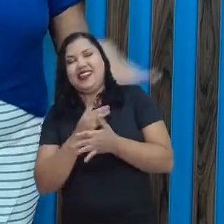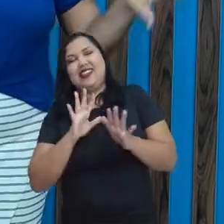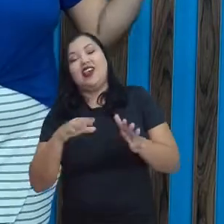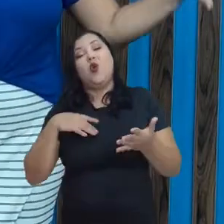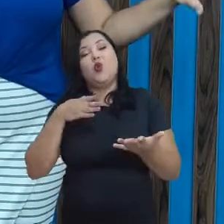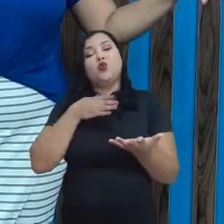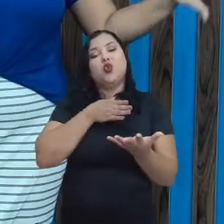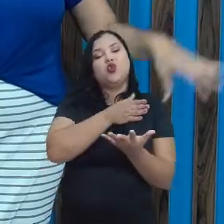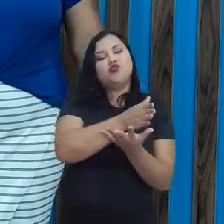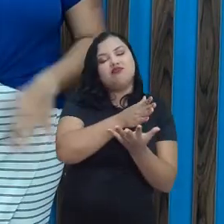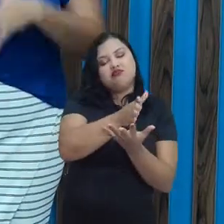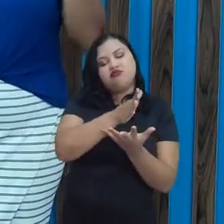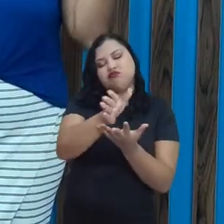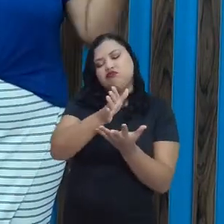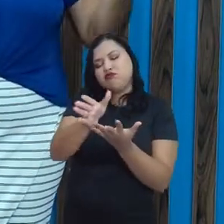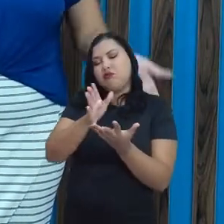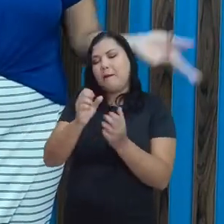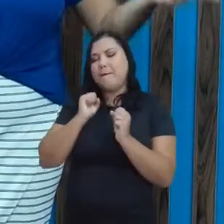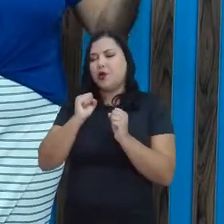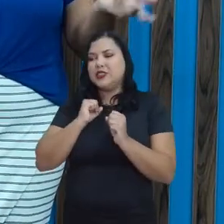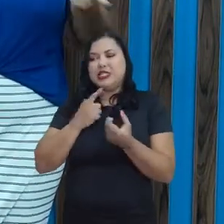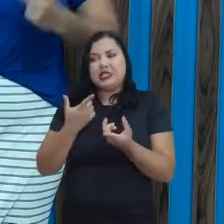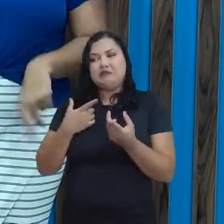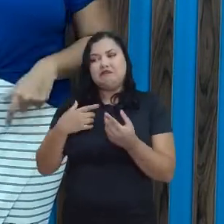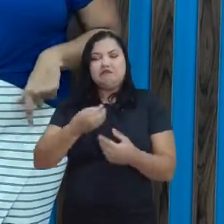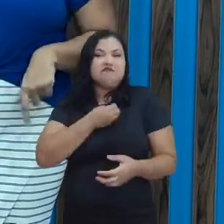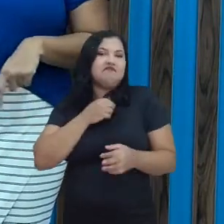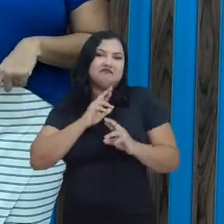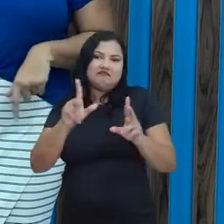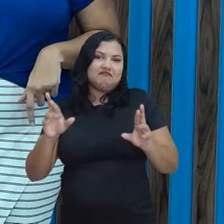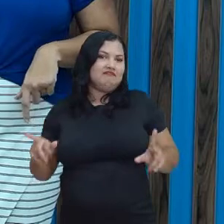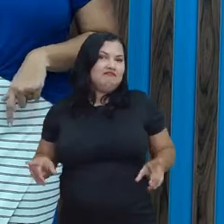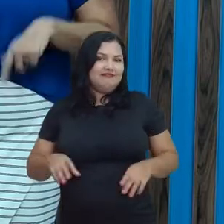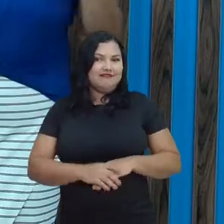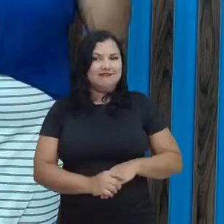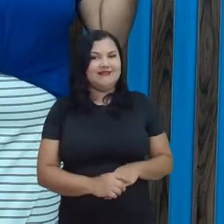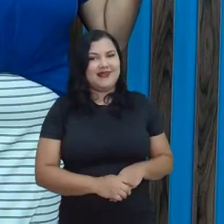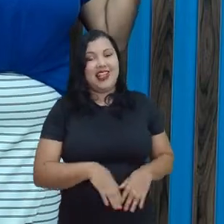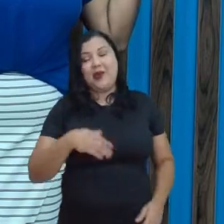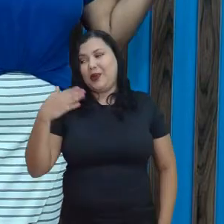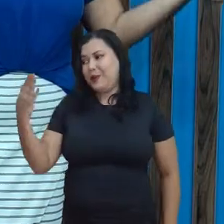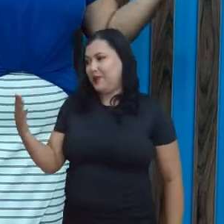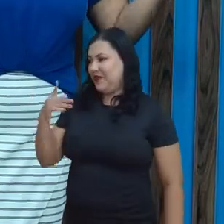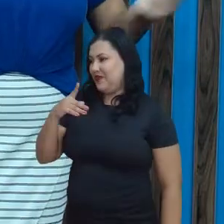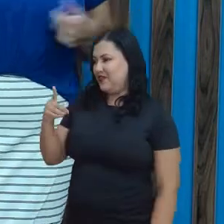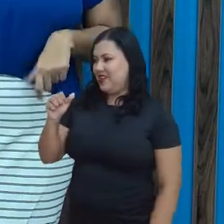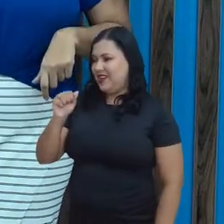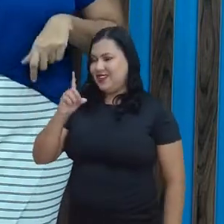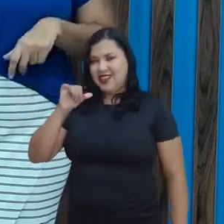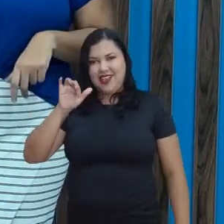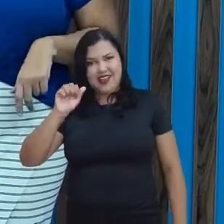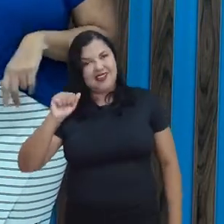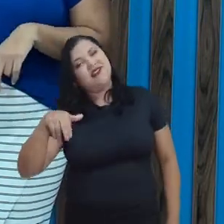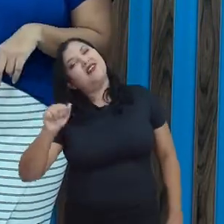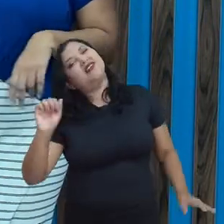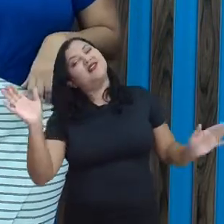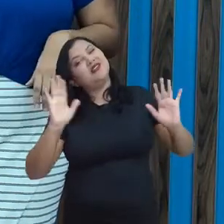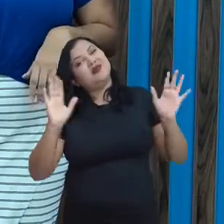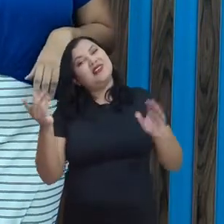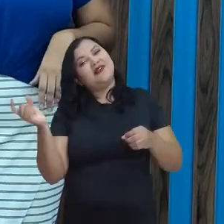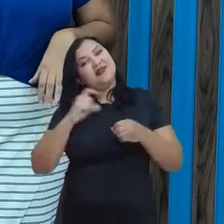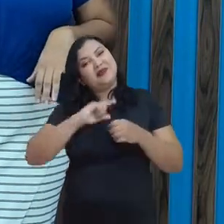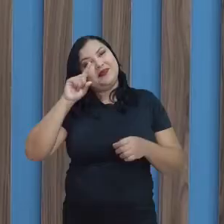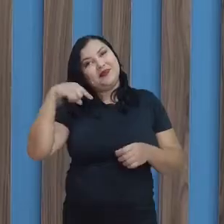Nossos caminhos podem nos levar a desfechos muito diferentes. Vou passar para a professora Adriana se despedir de vocês e já